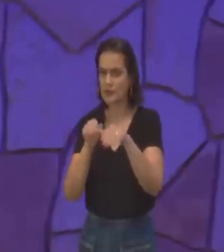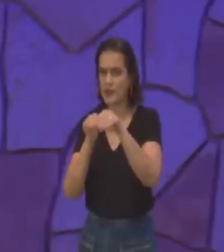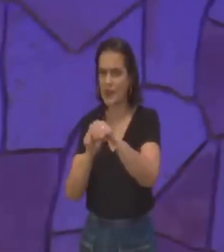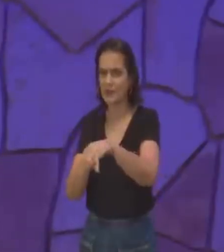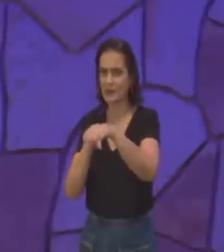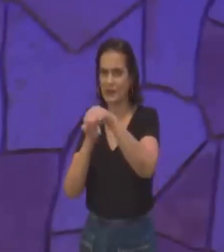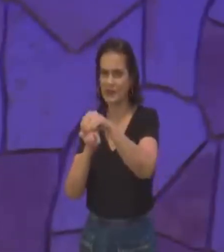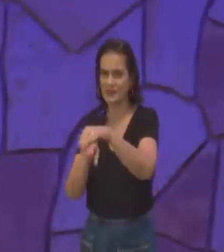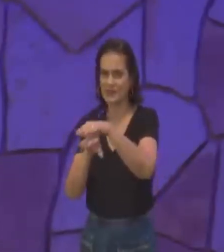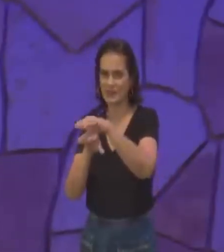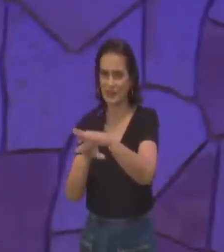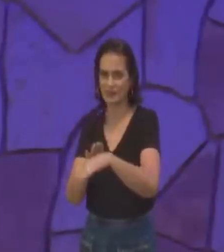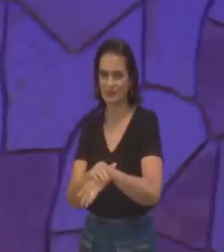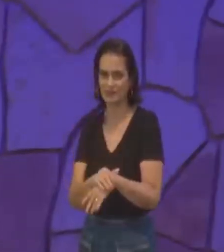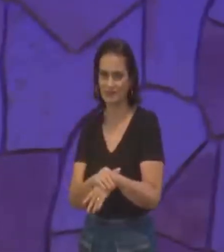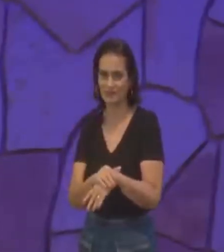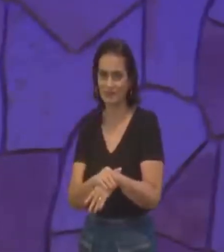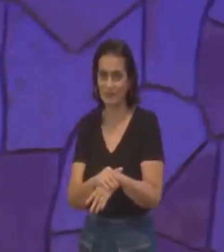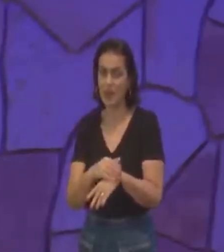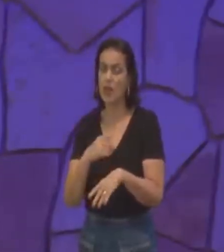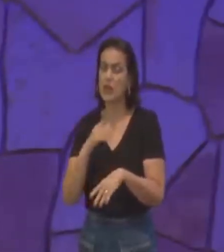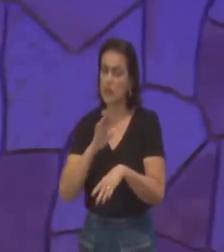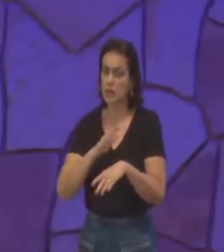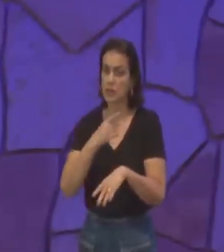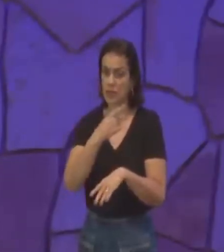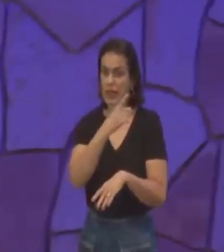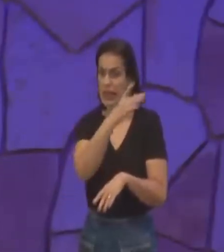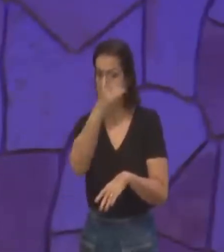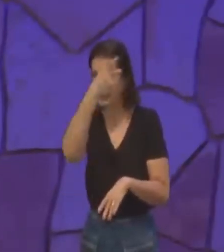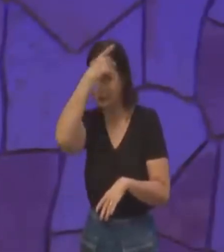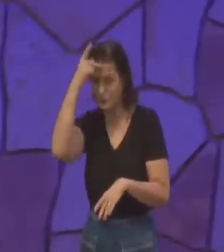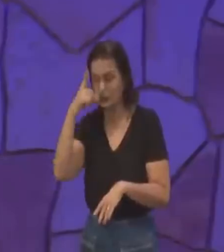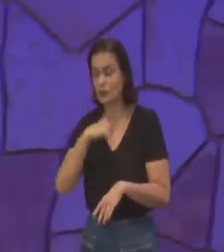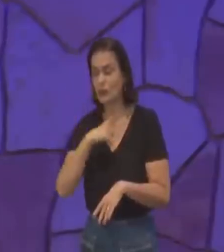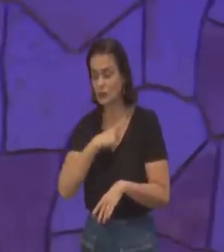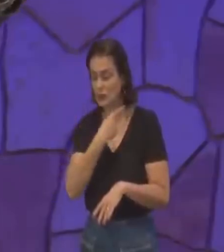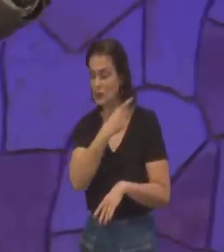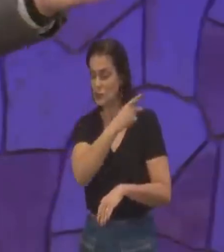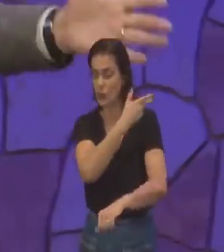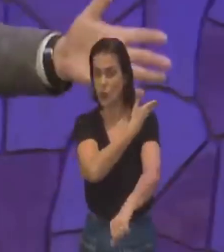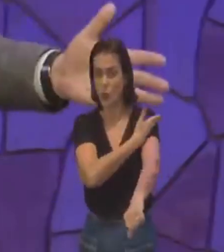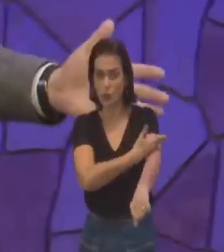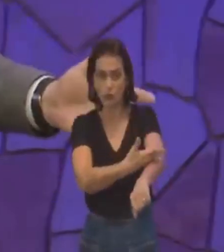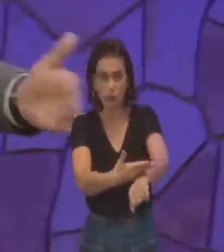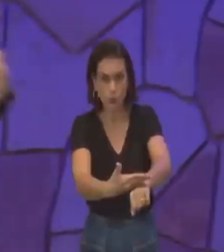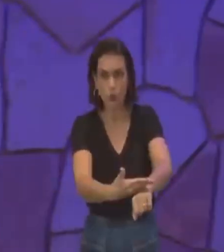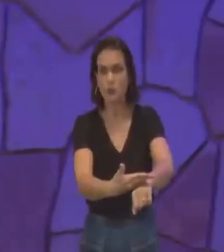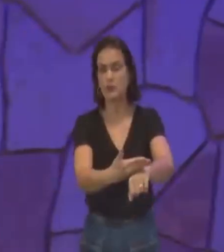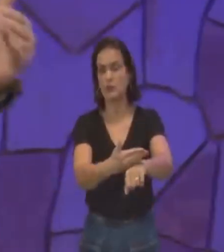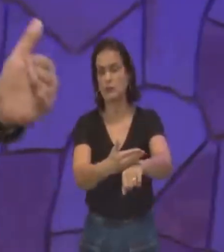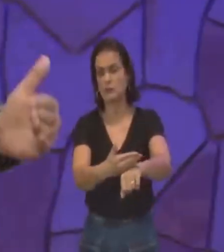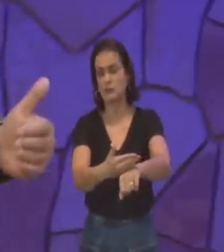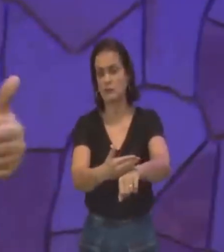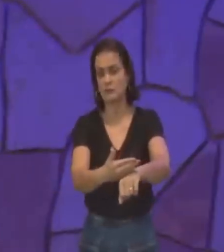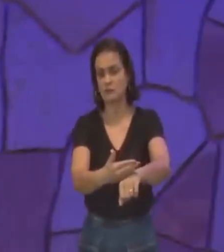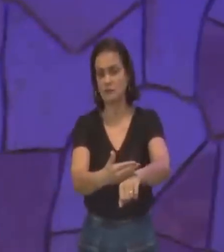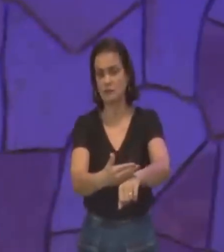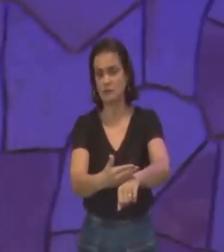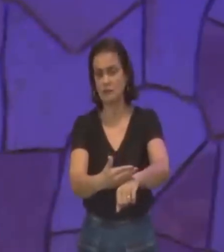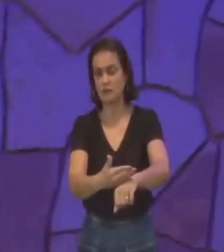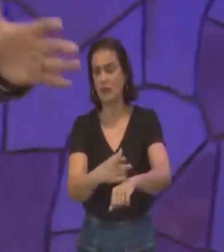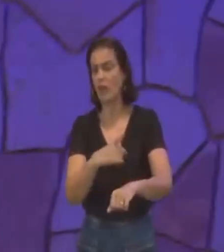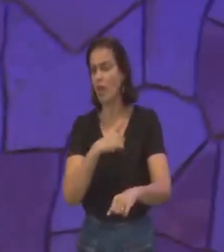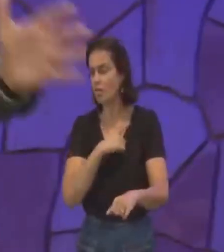Você traz a sua educação da sua casa para o seu ambiente. Do trabalho, do futebol nem tanto, às vezes a gente